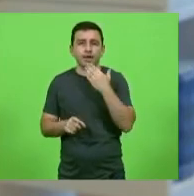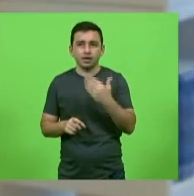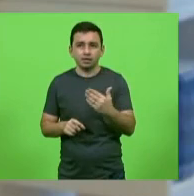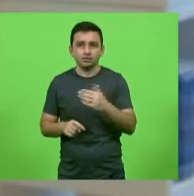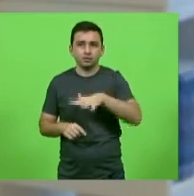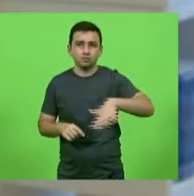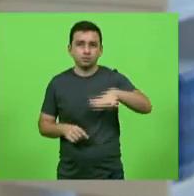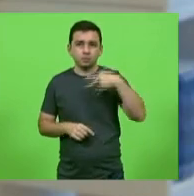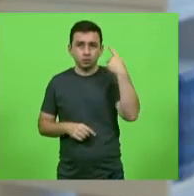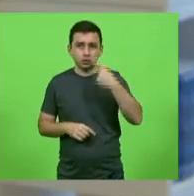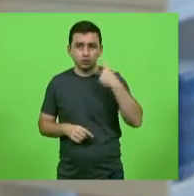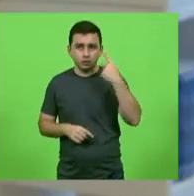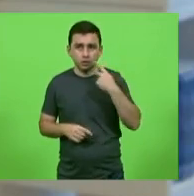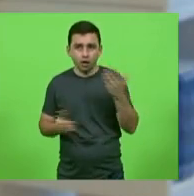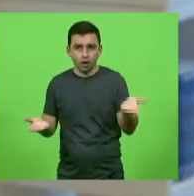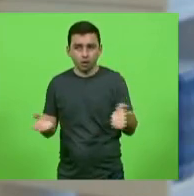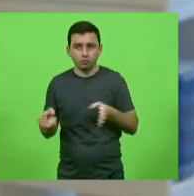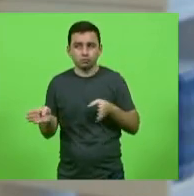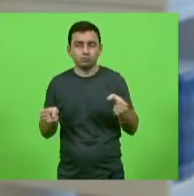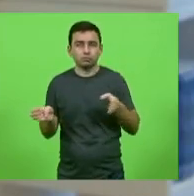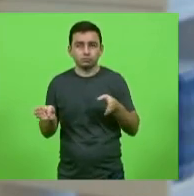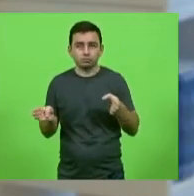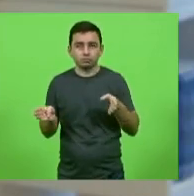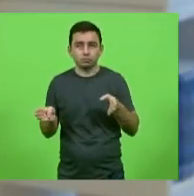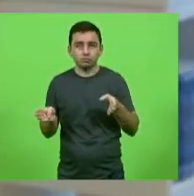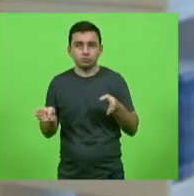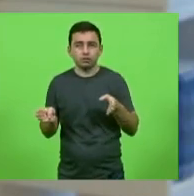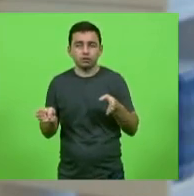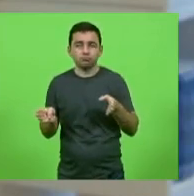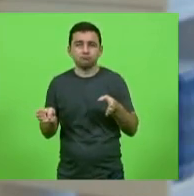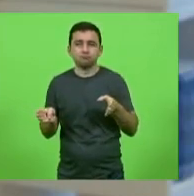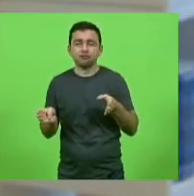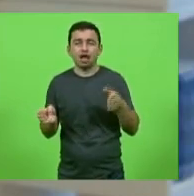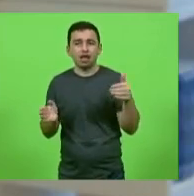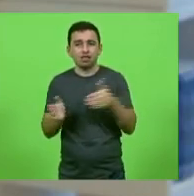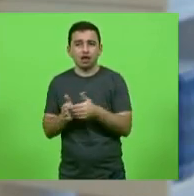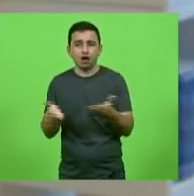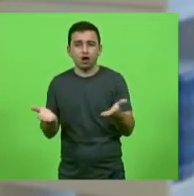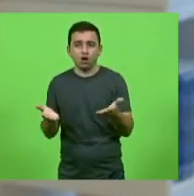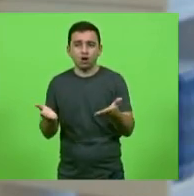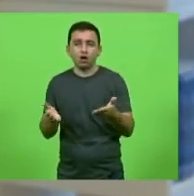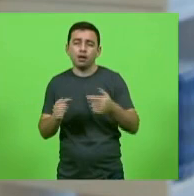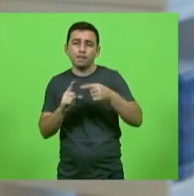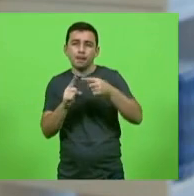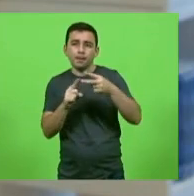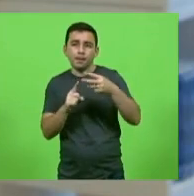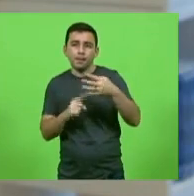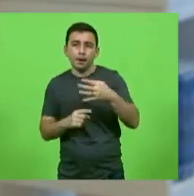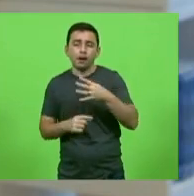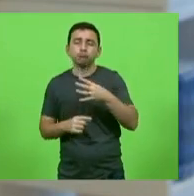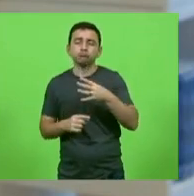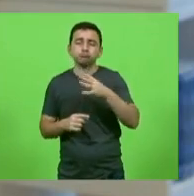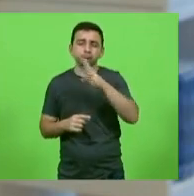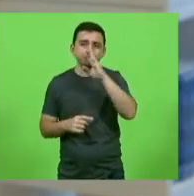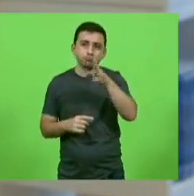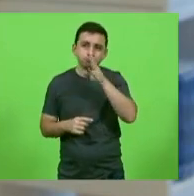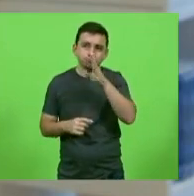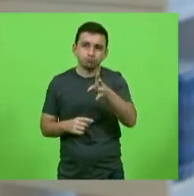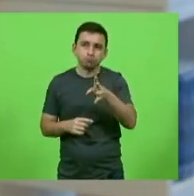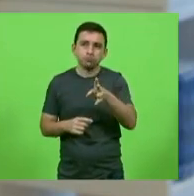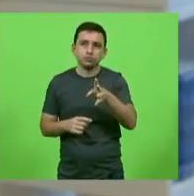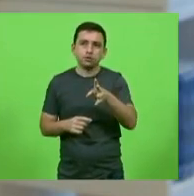contemporâneo, também frágil a prova até este momento dos fracionados pontos acusatórios, fecho aspas. Isto